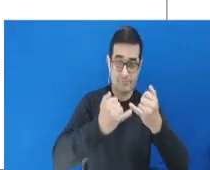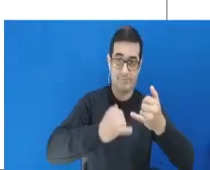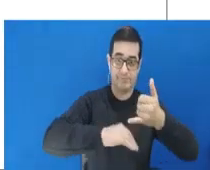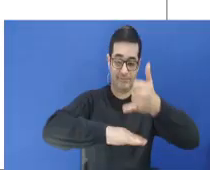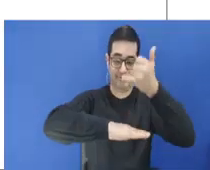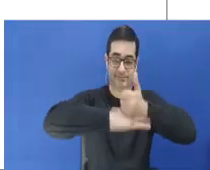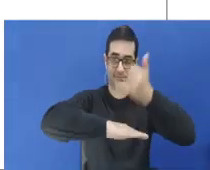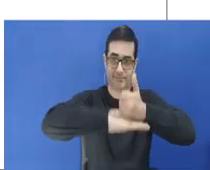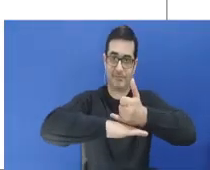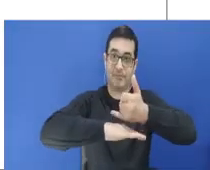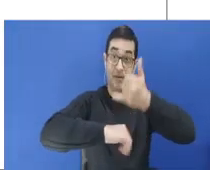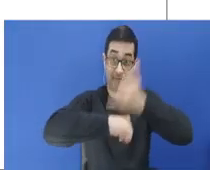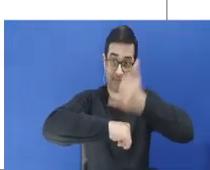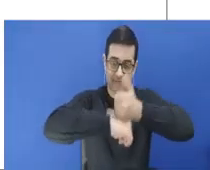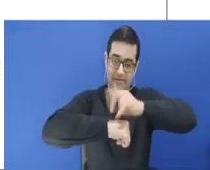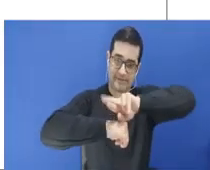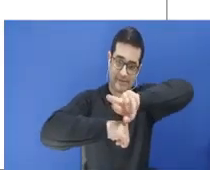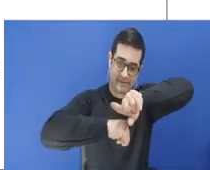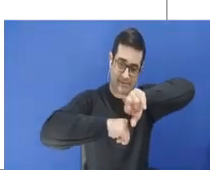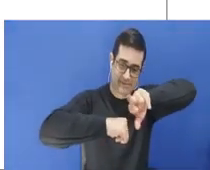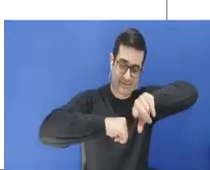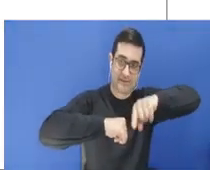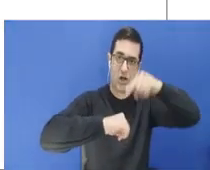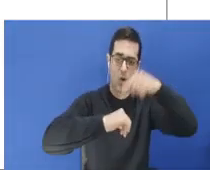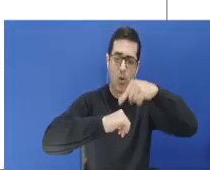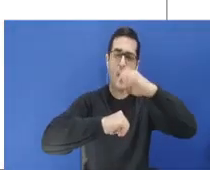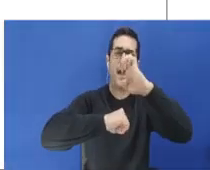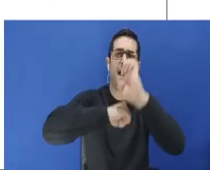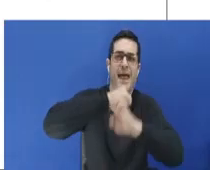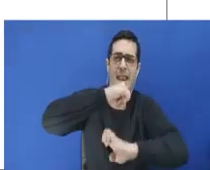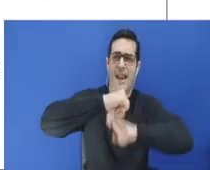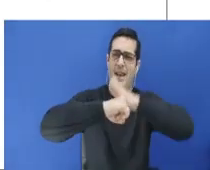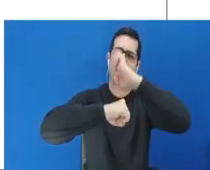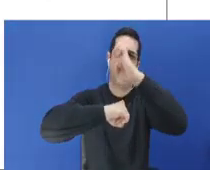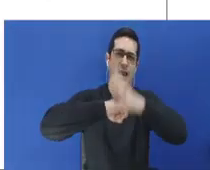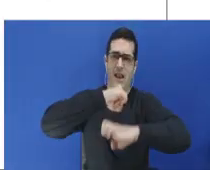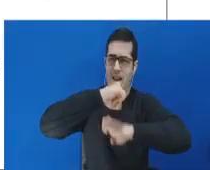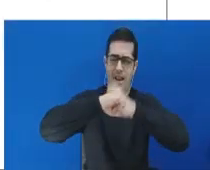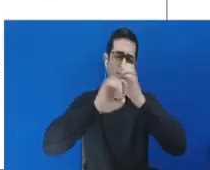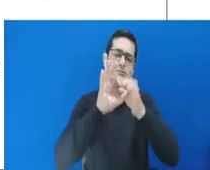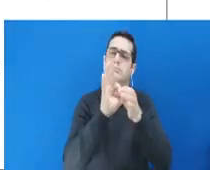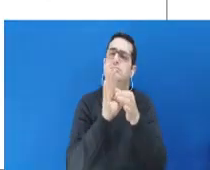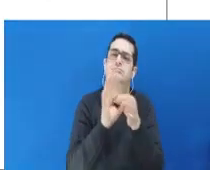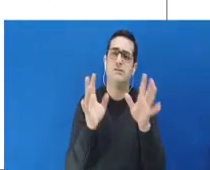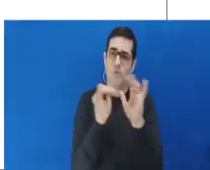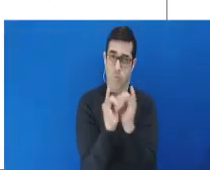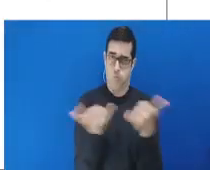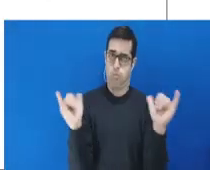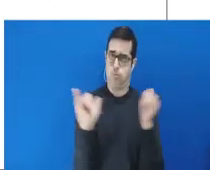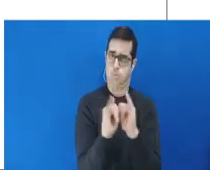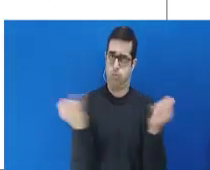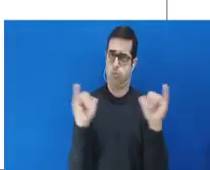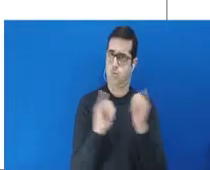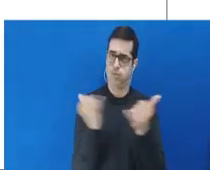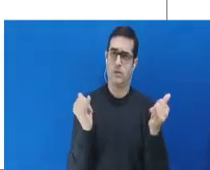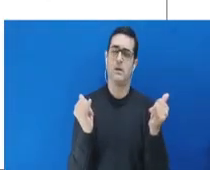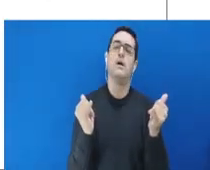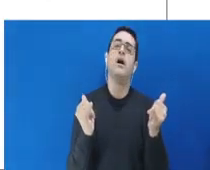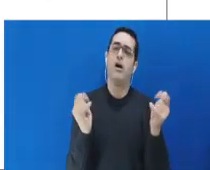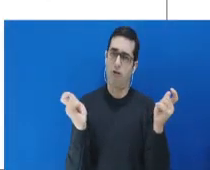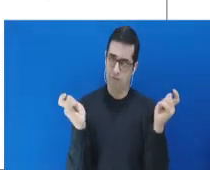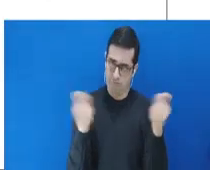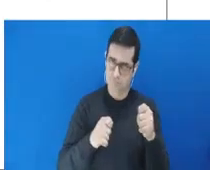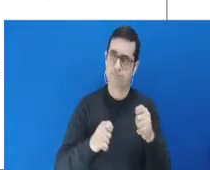elétrons livres que são capazes, né, de condução da eletricidade. Se eu colocar aqui uma fonte de